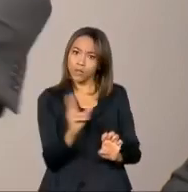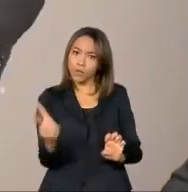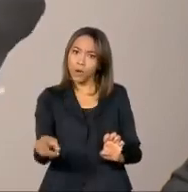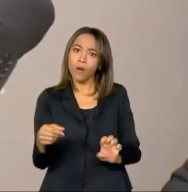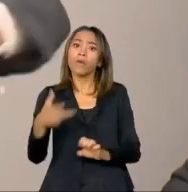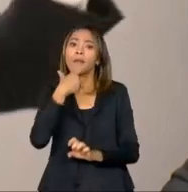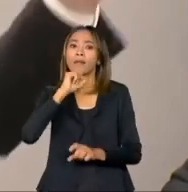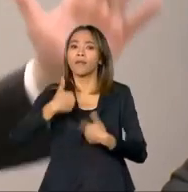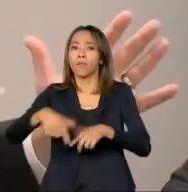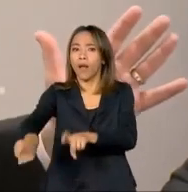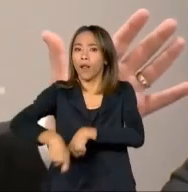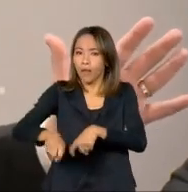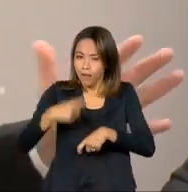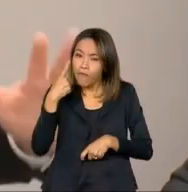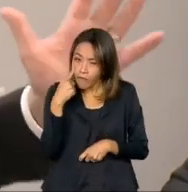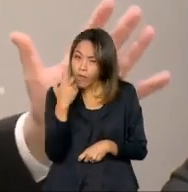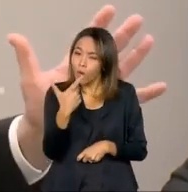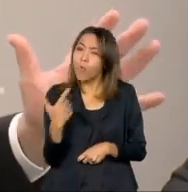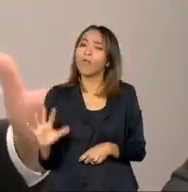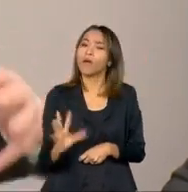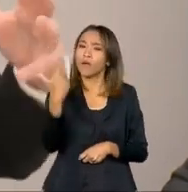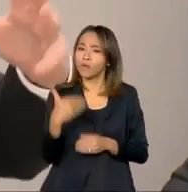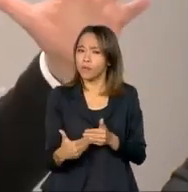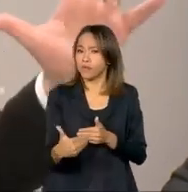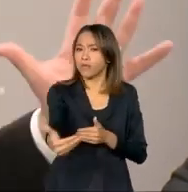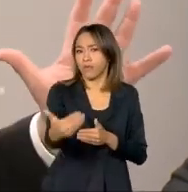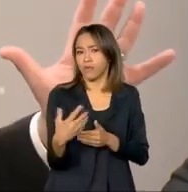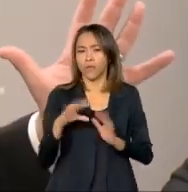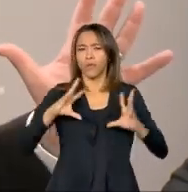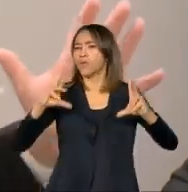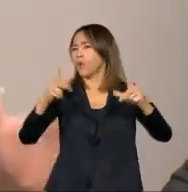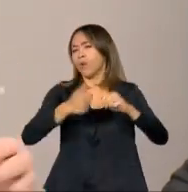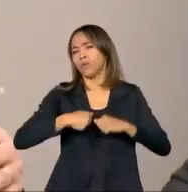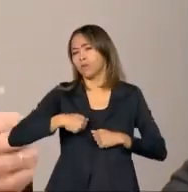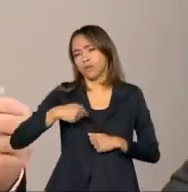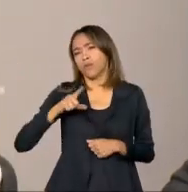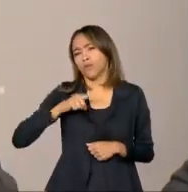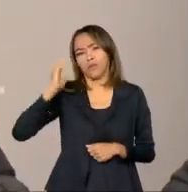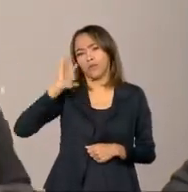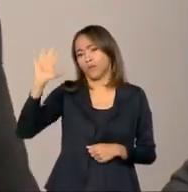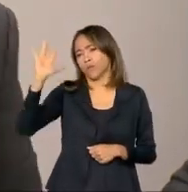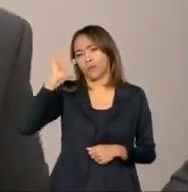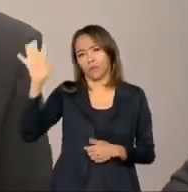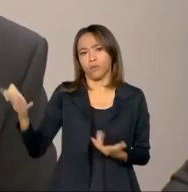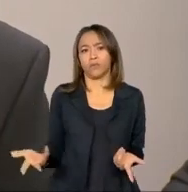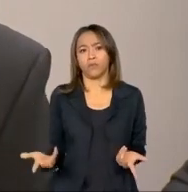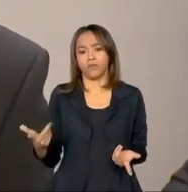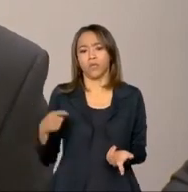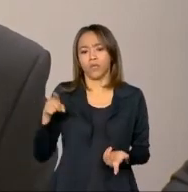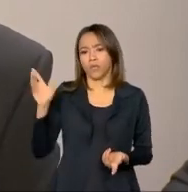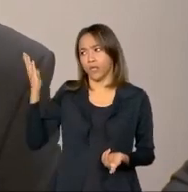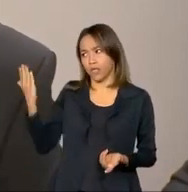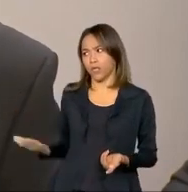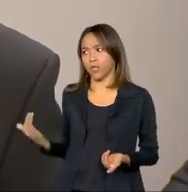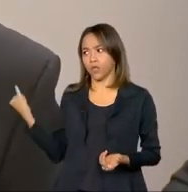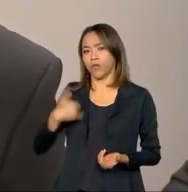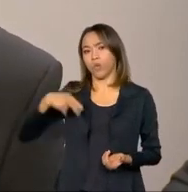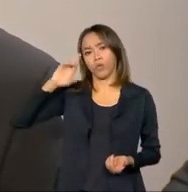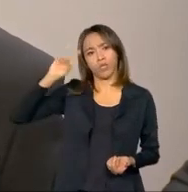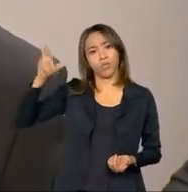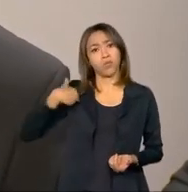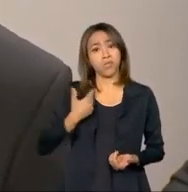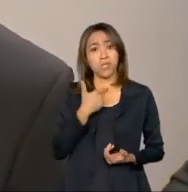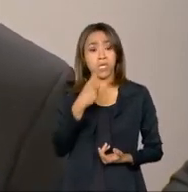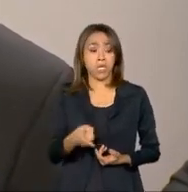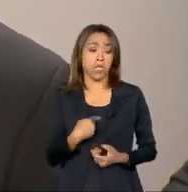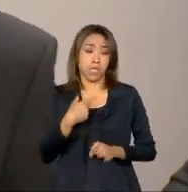como é que vai movimentar o Brasil inteiro de dinheiro. Todo mundo tem um sonho, né? E ninguém, como disse aqui o nosso diretor, Ninguém quer